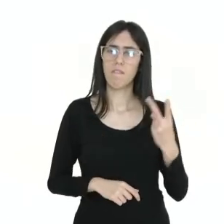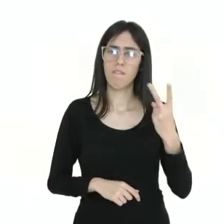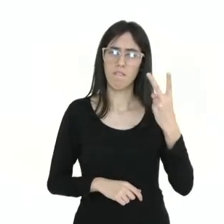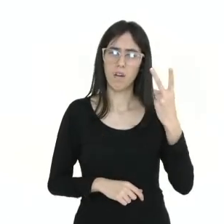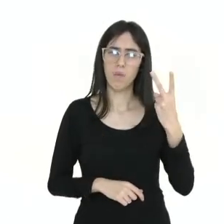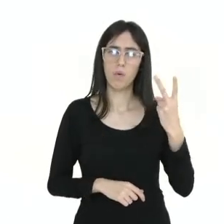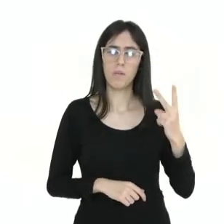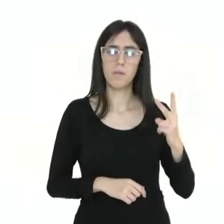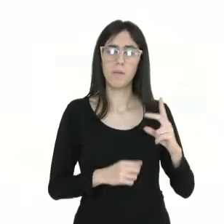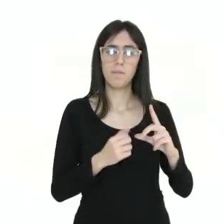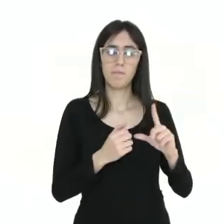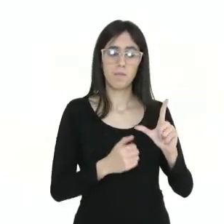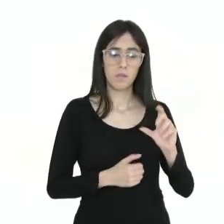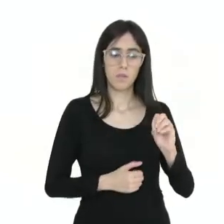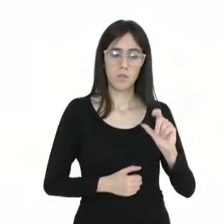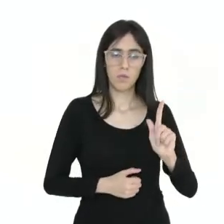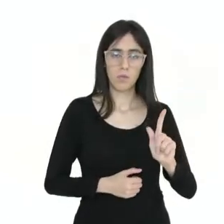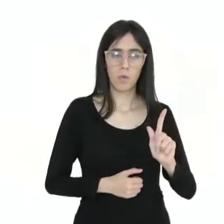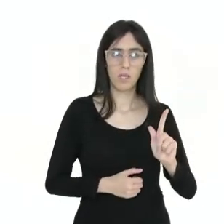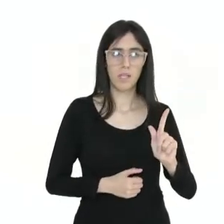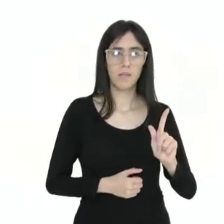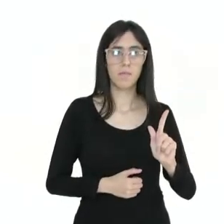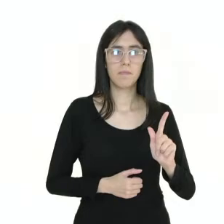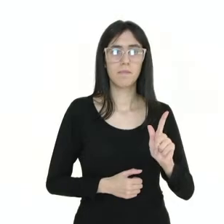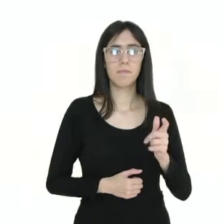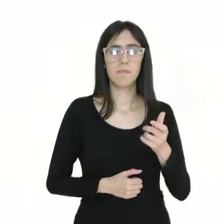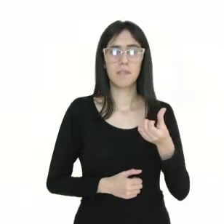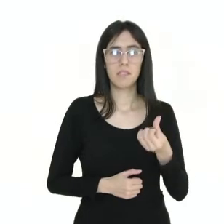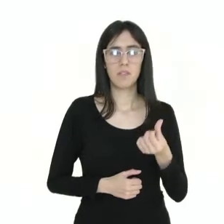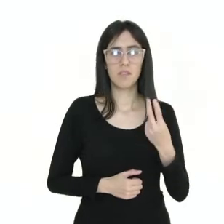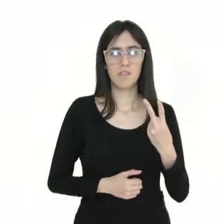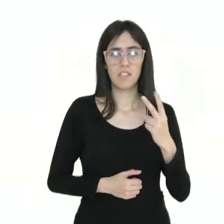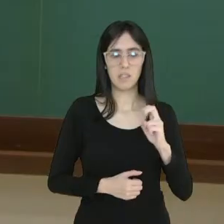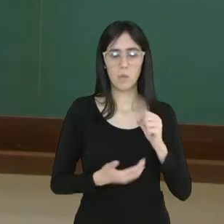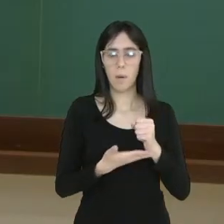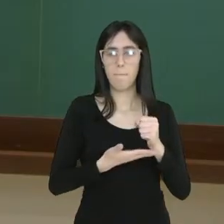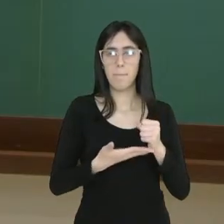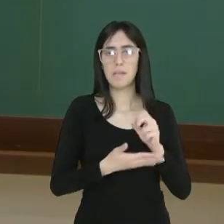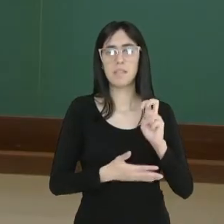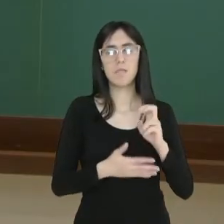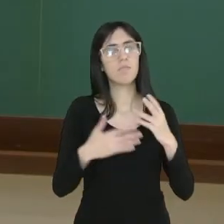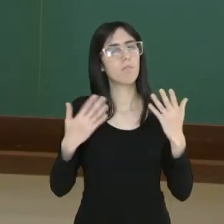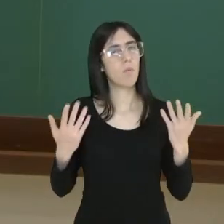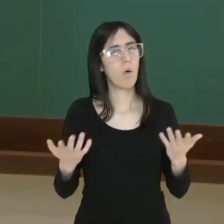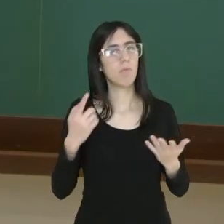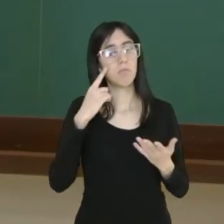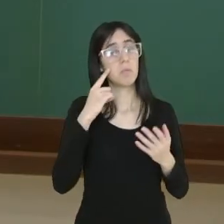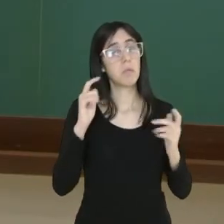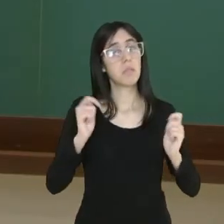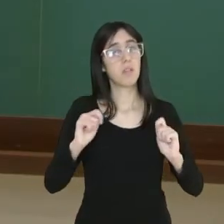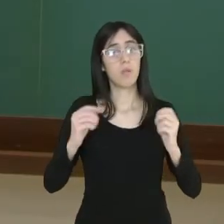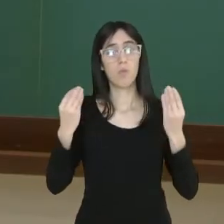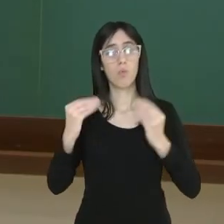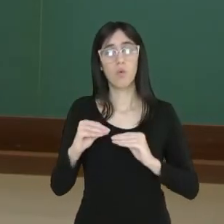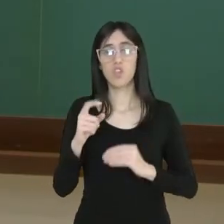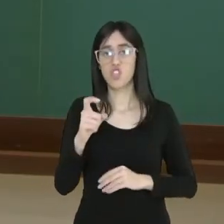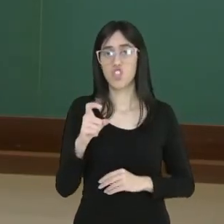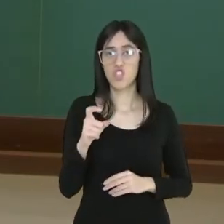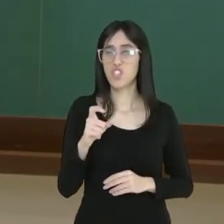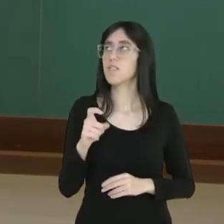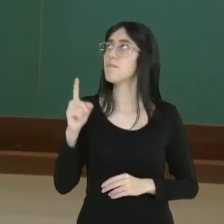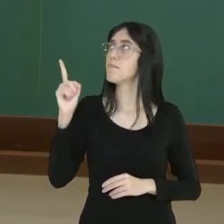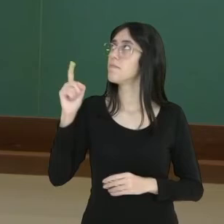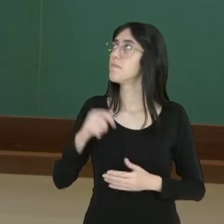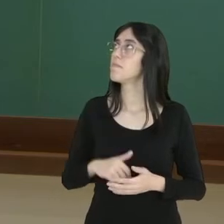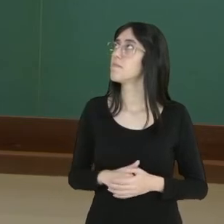de 625 na base 5? Então, bastaria eu me perguntar, ou colocaria aqui um x, né, pessoal?